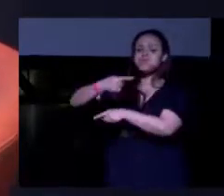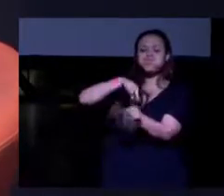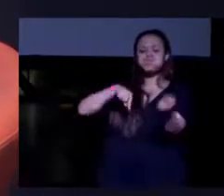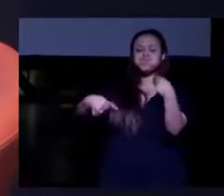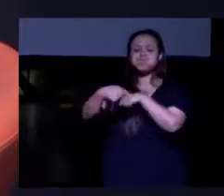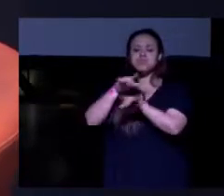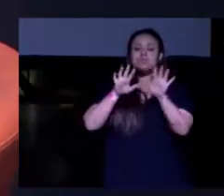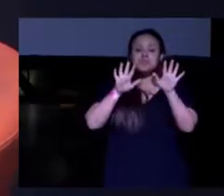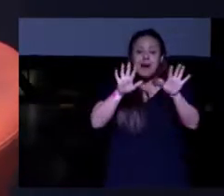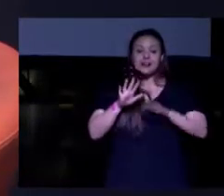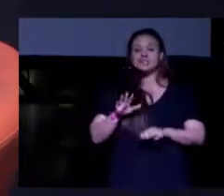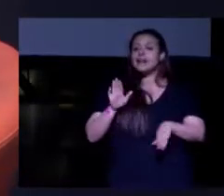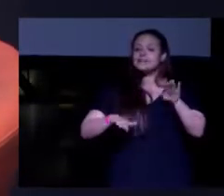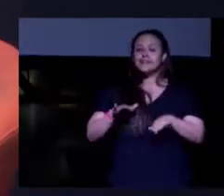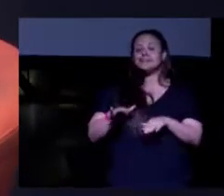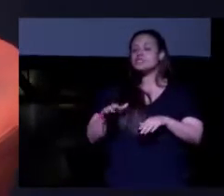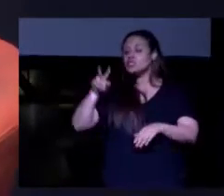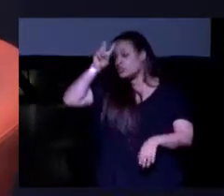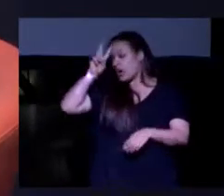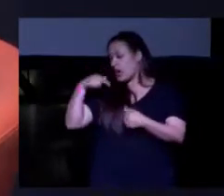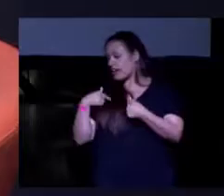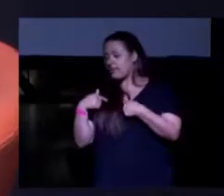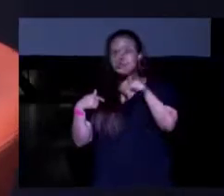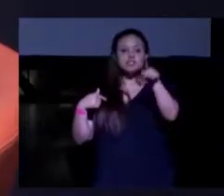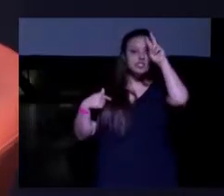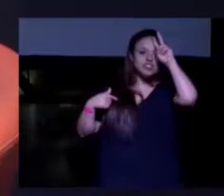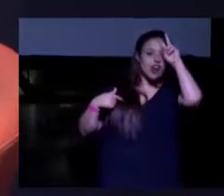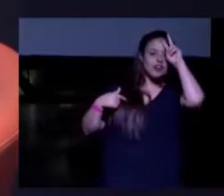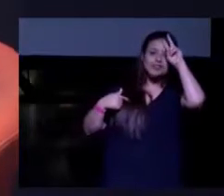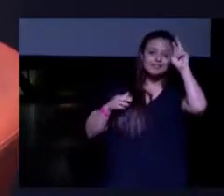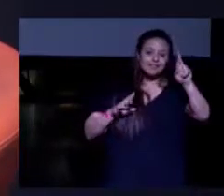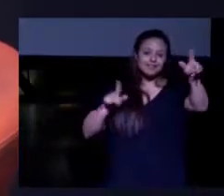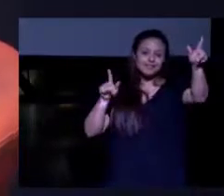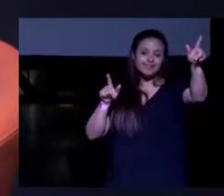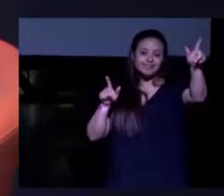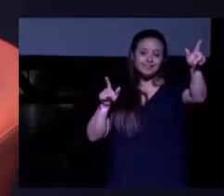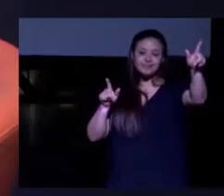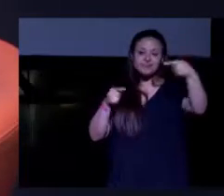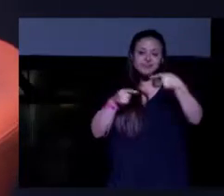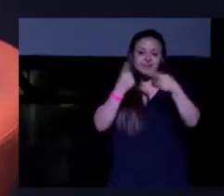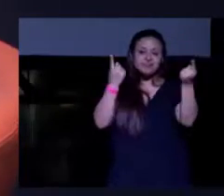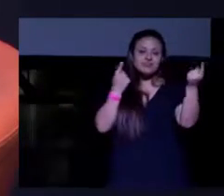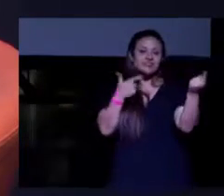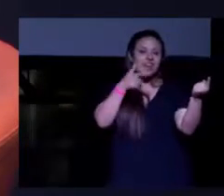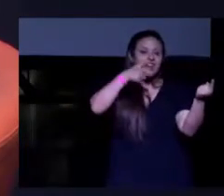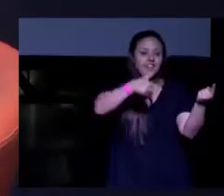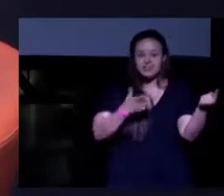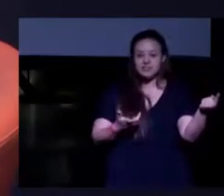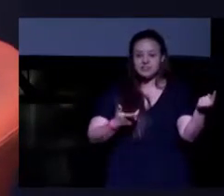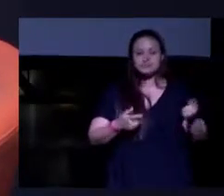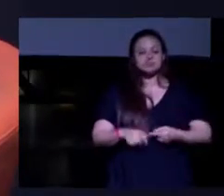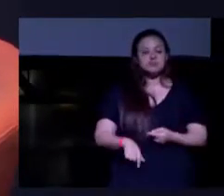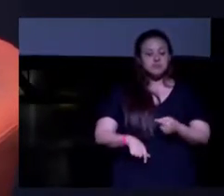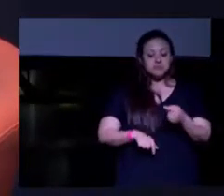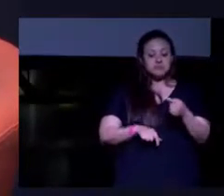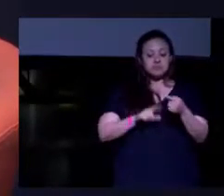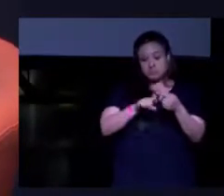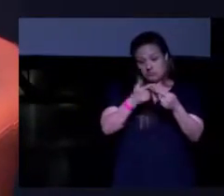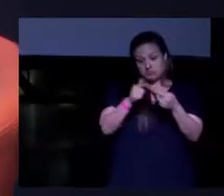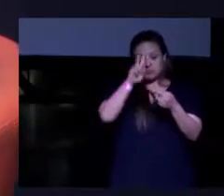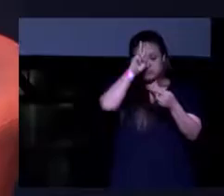não é a mesma deles, né? Símbolo é alguma coisa que une essas pessoas, seja o brasão de um time